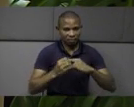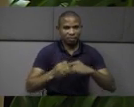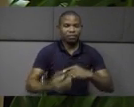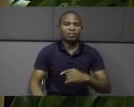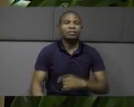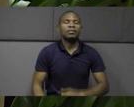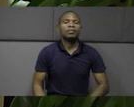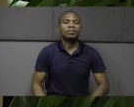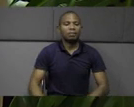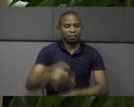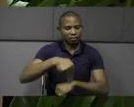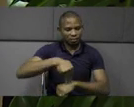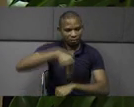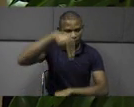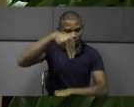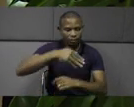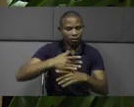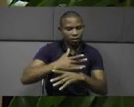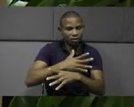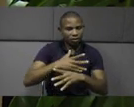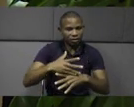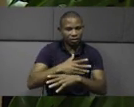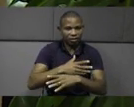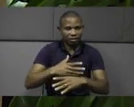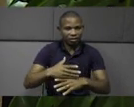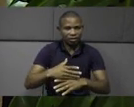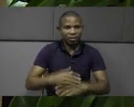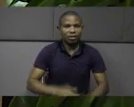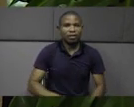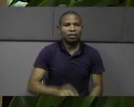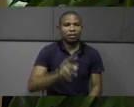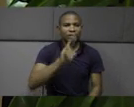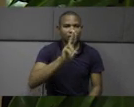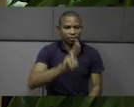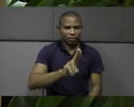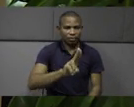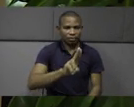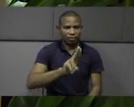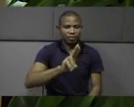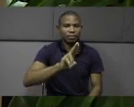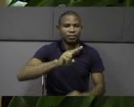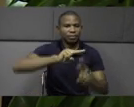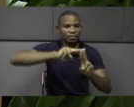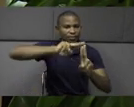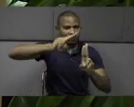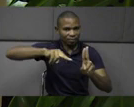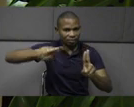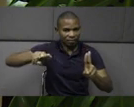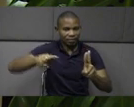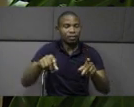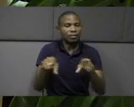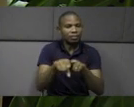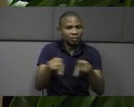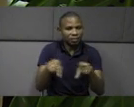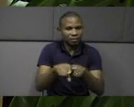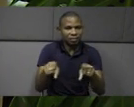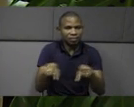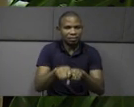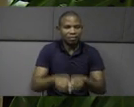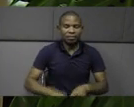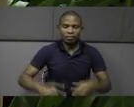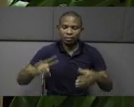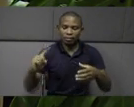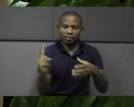do rio de janeiro é coordenadora regional da plataforma brasil cidade integrante da comissão para a eqüidade de